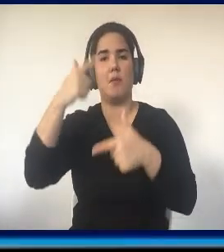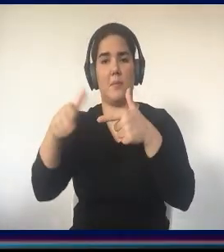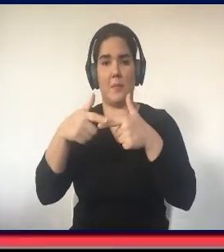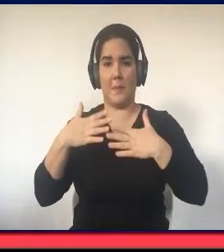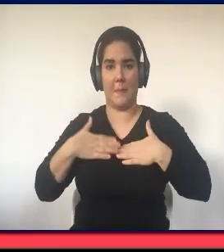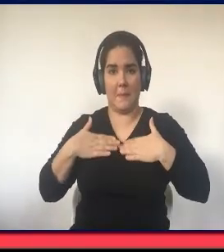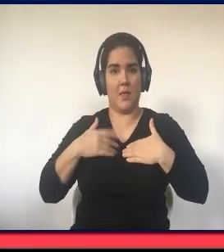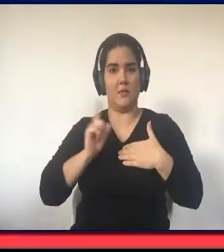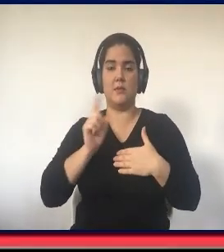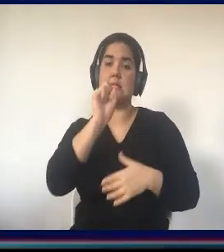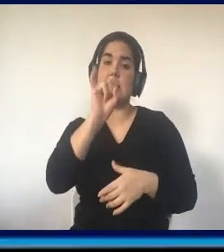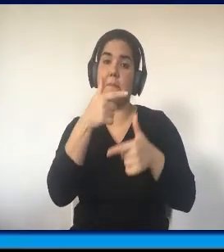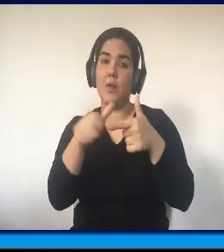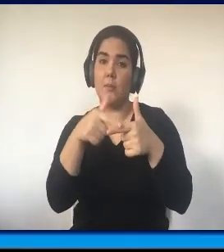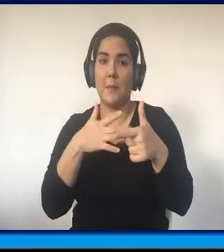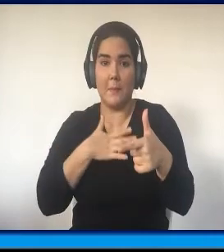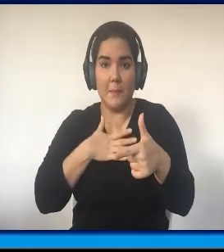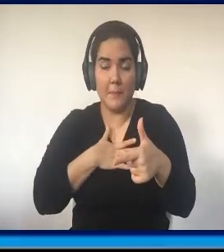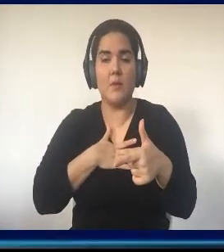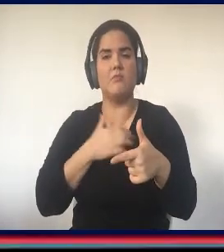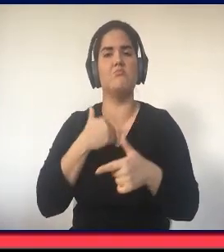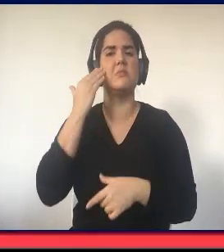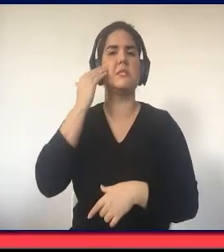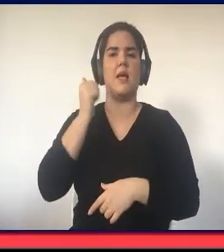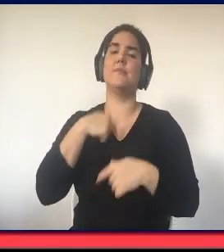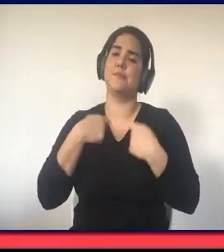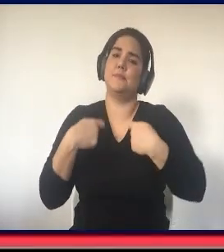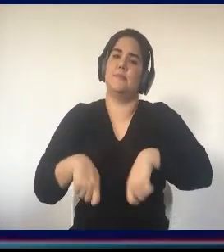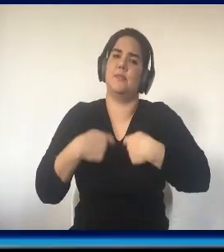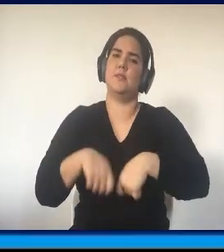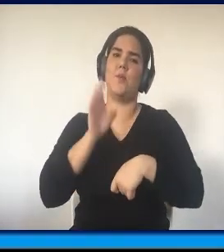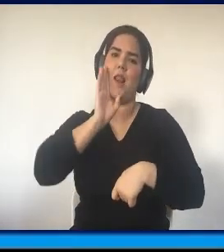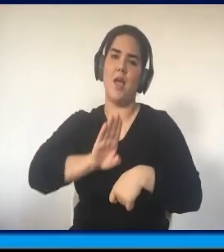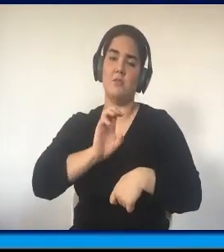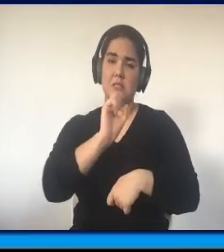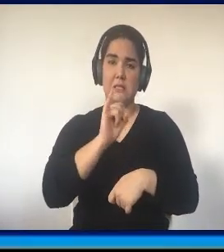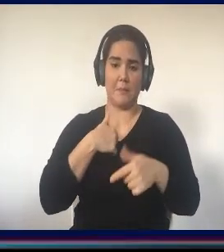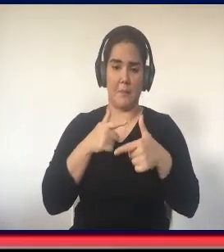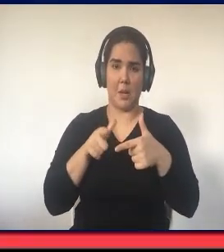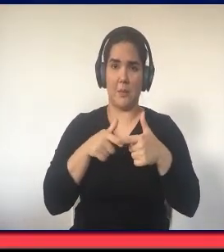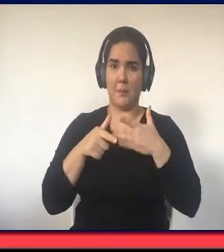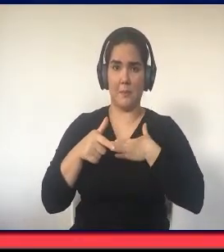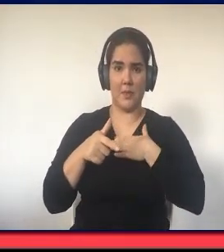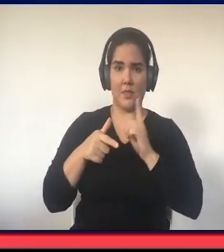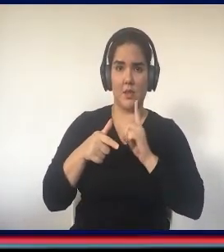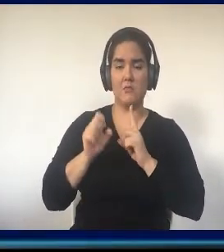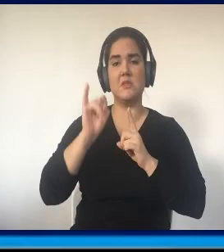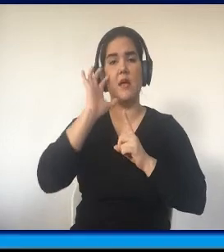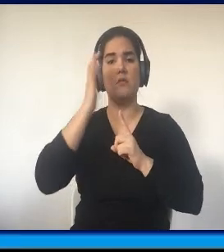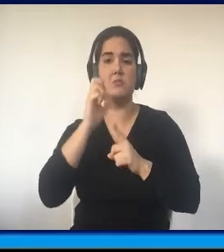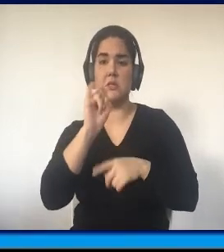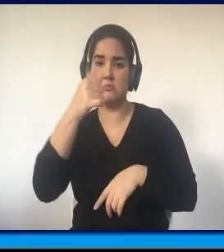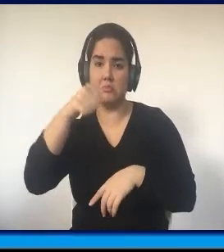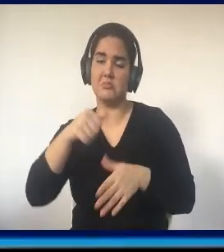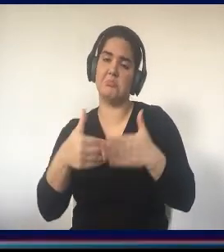problema que é meu, eu tenho que resolver um problema. Mas se ele não é meu, se eu resolver, beleza. Se eu não resolver, tudo bem. Eu estou exercitando